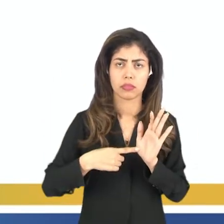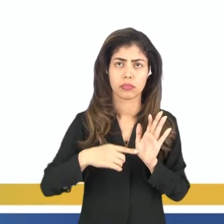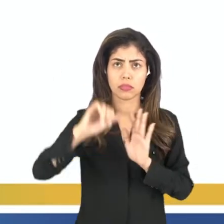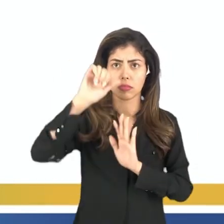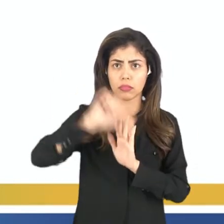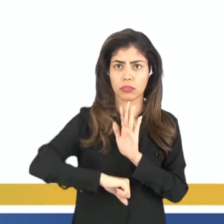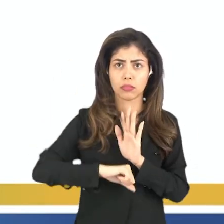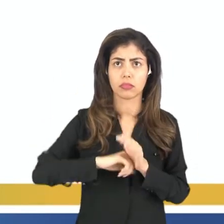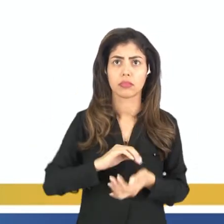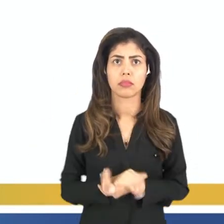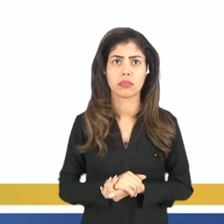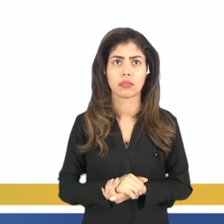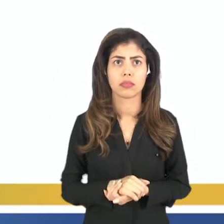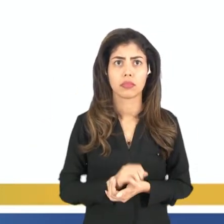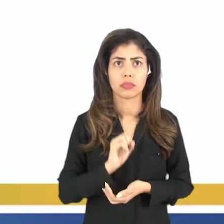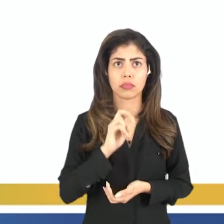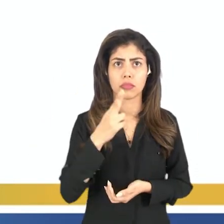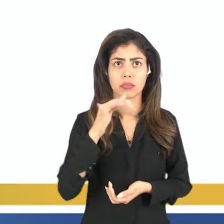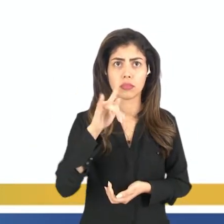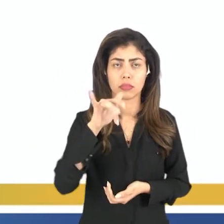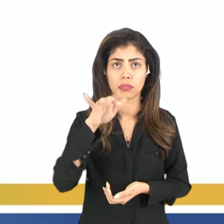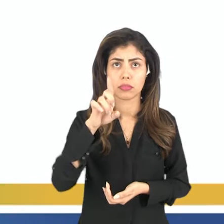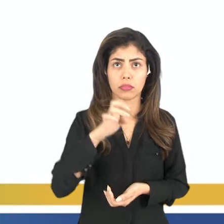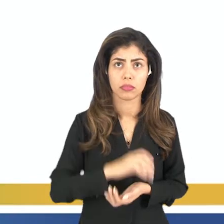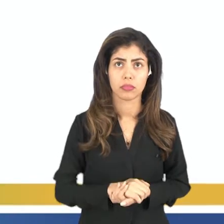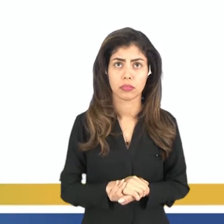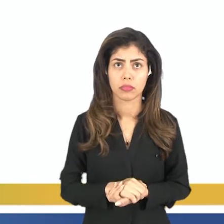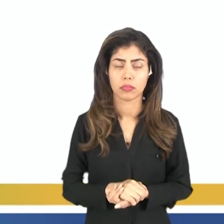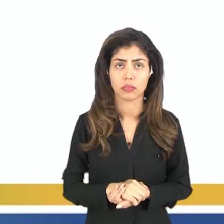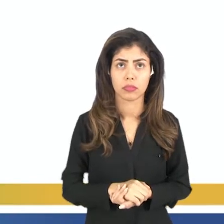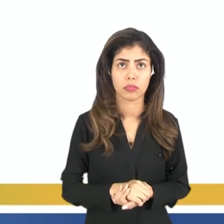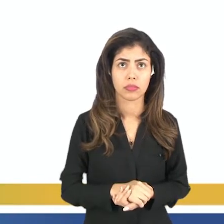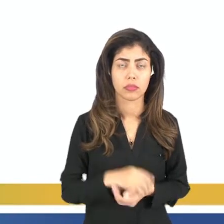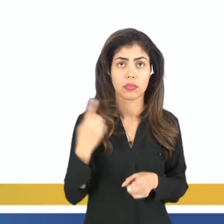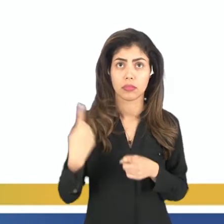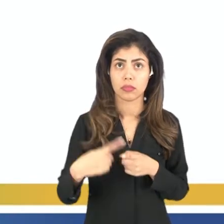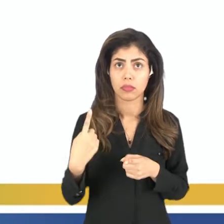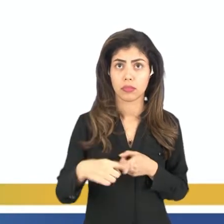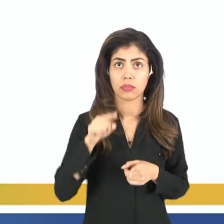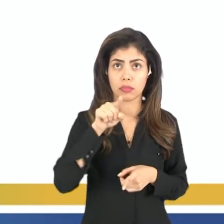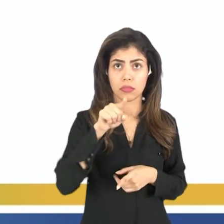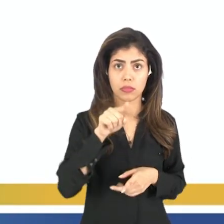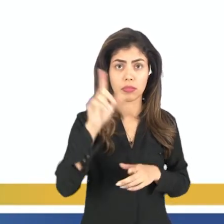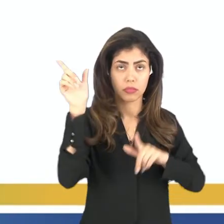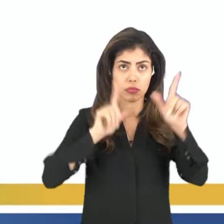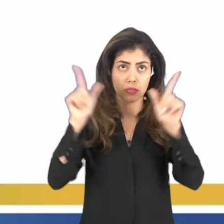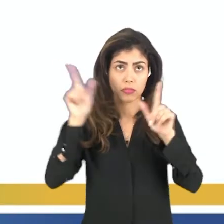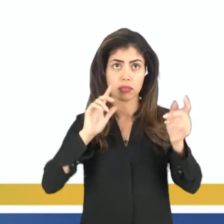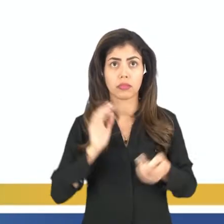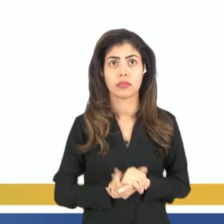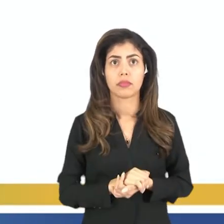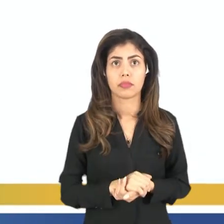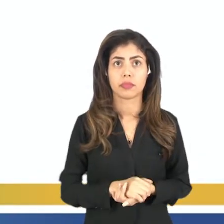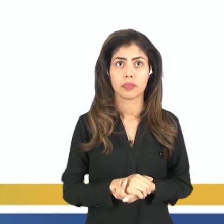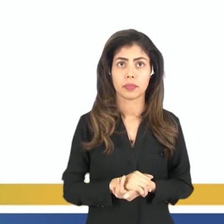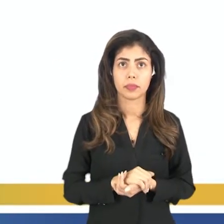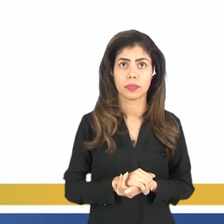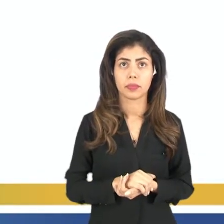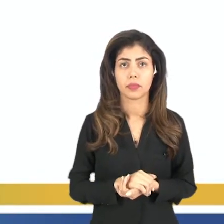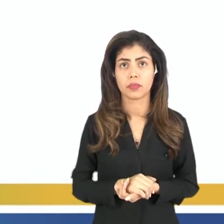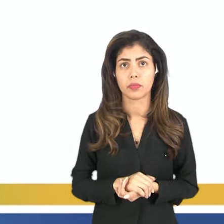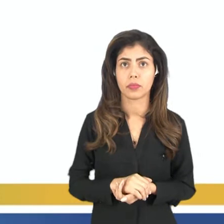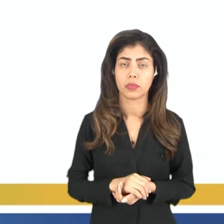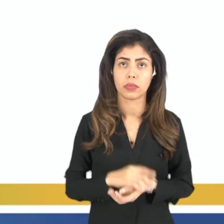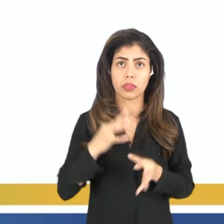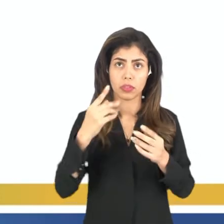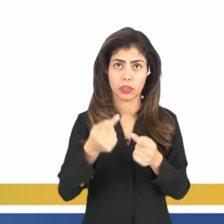exponer-se a la violência ou a la banalidade, porque de esto está hecha la televisión. El artefacto